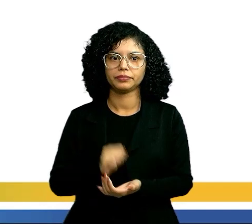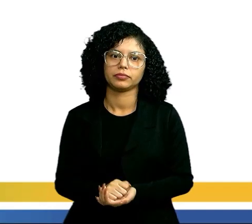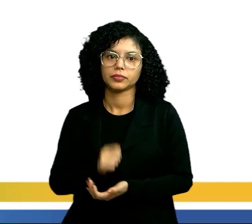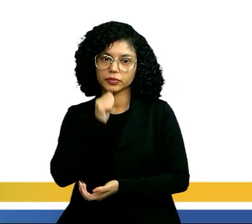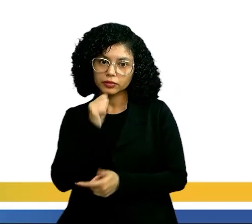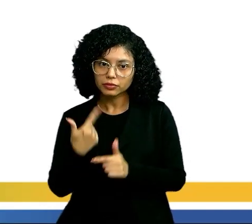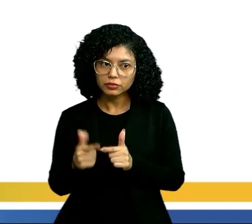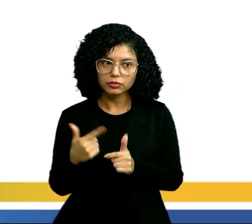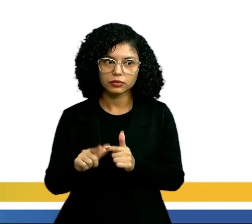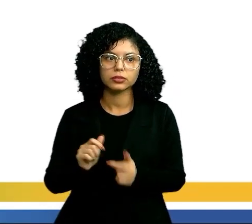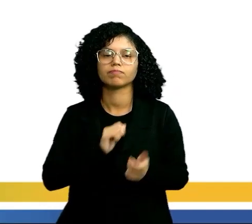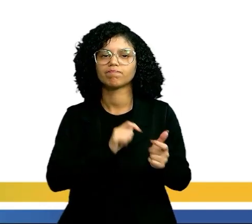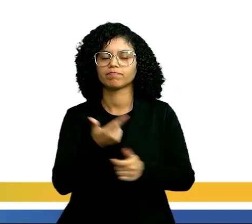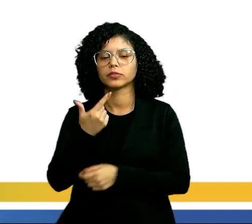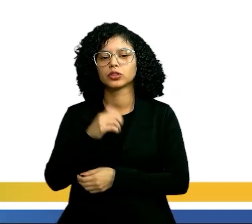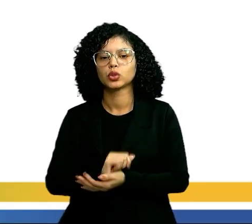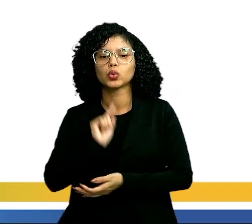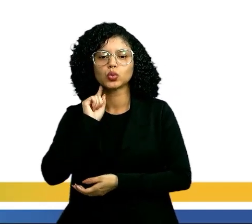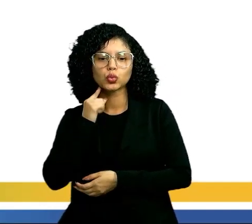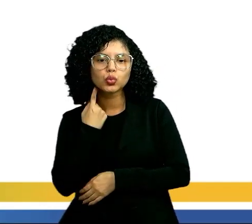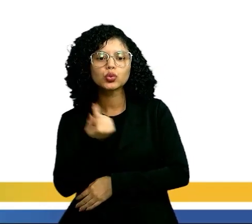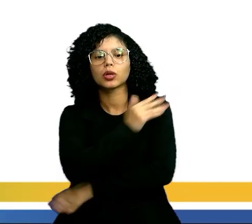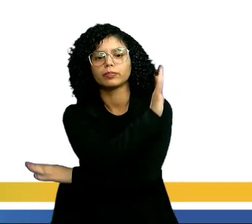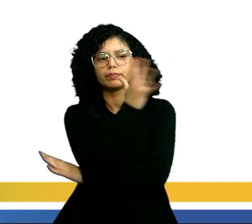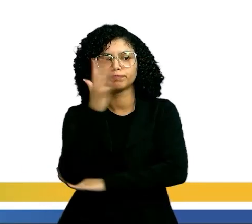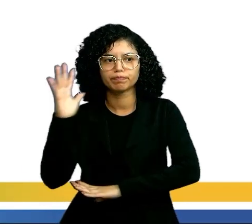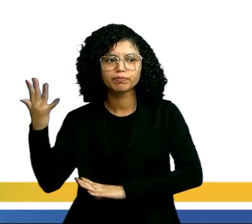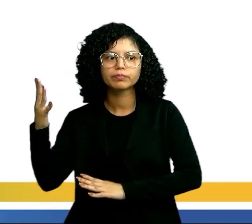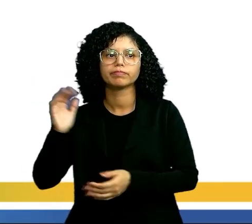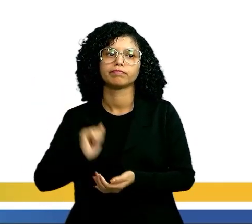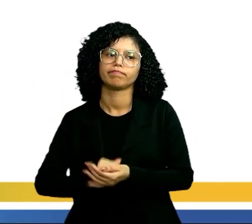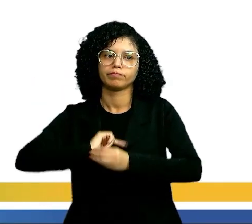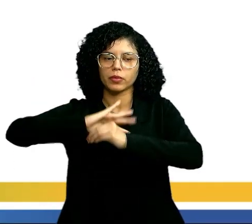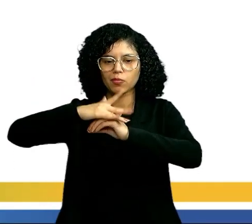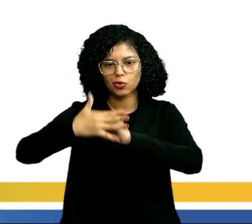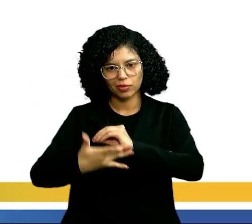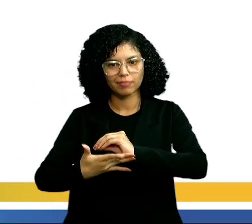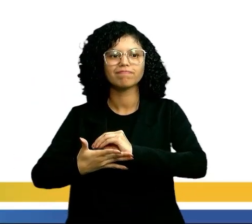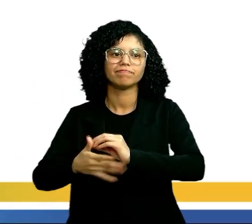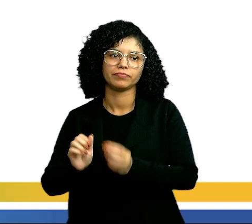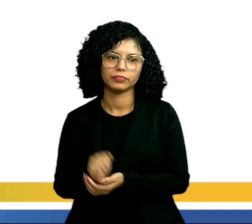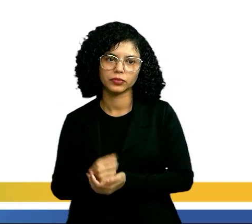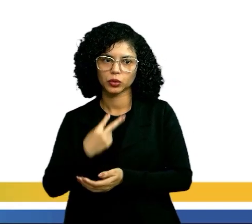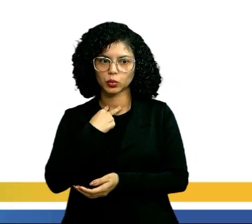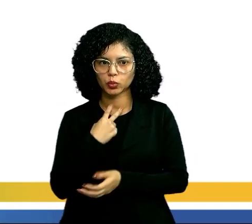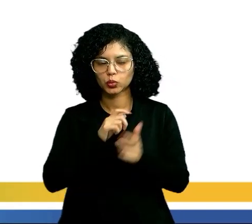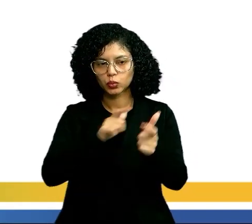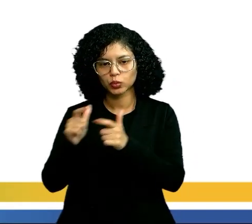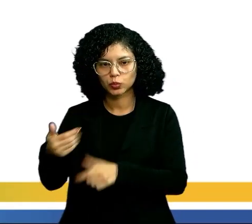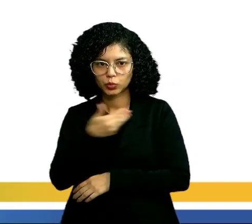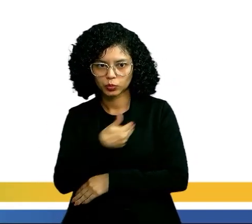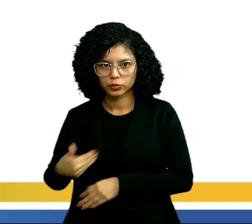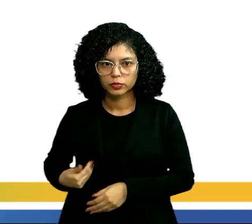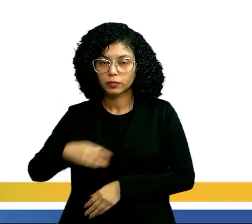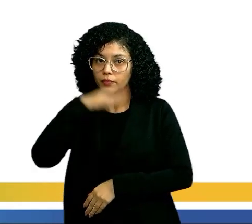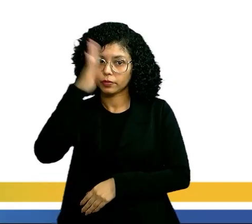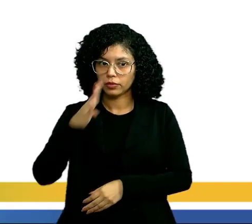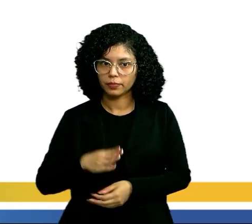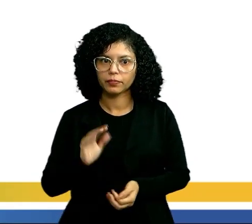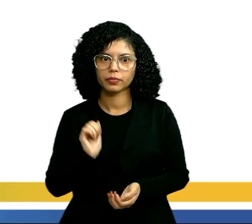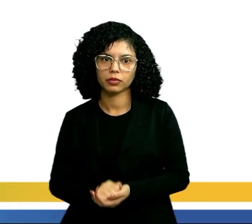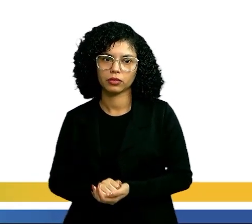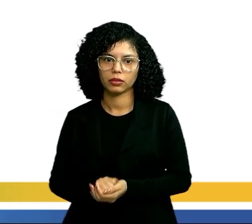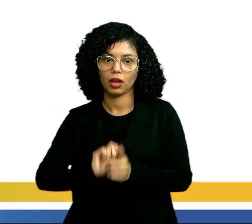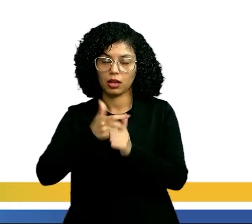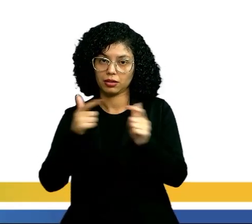poluentes. Além dos problemas ambientais de poluição atmosférica e de ocupação de espaço público. No